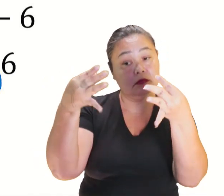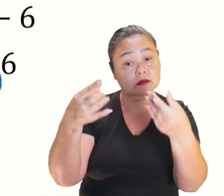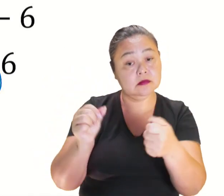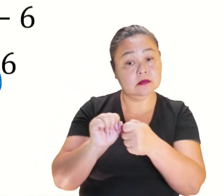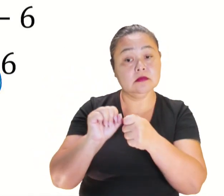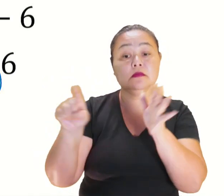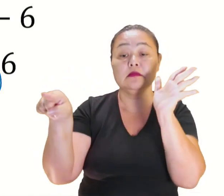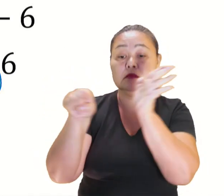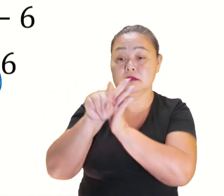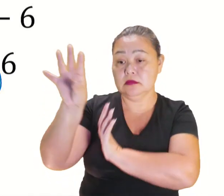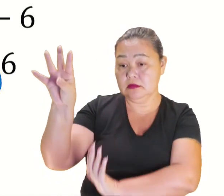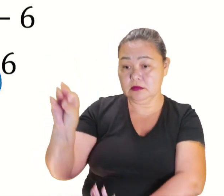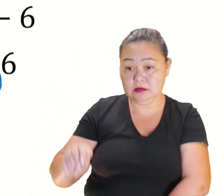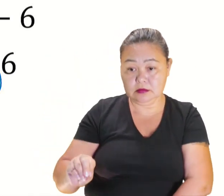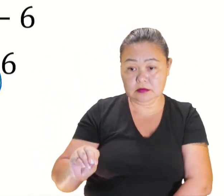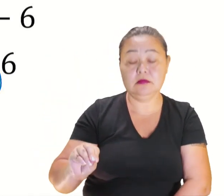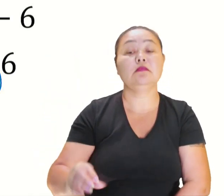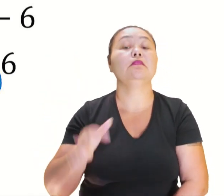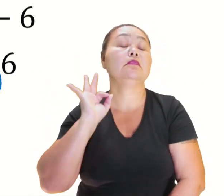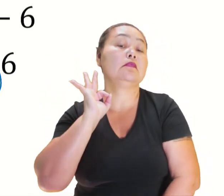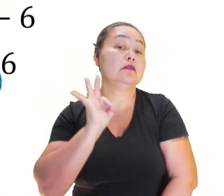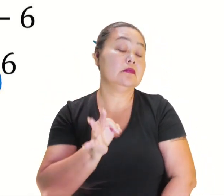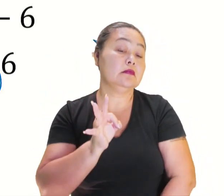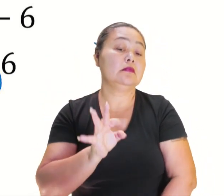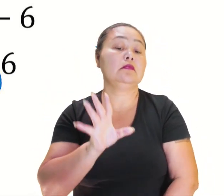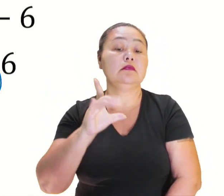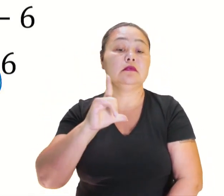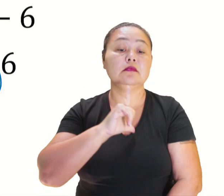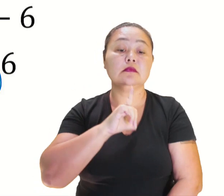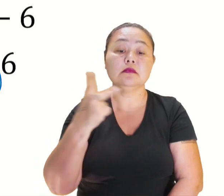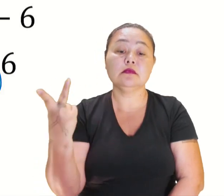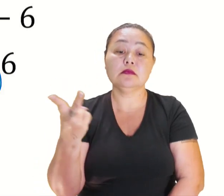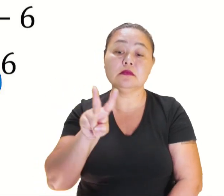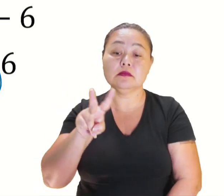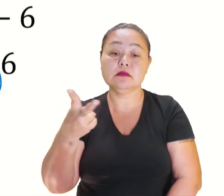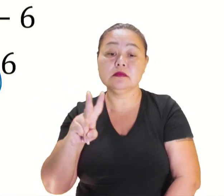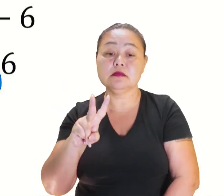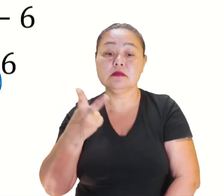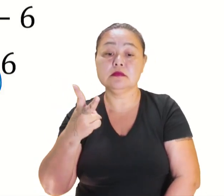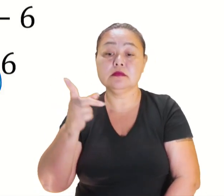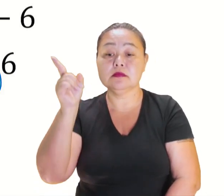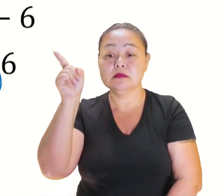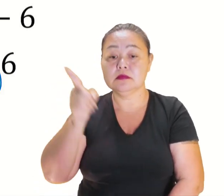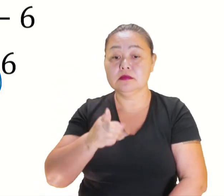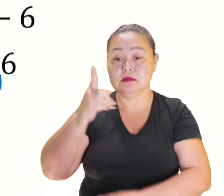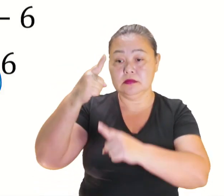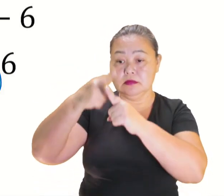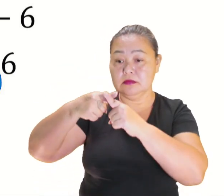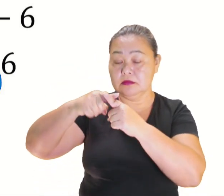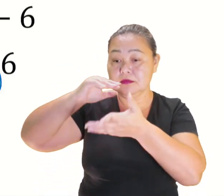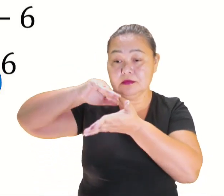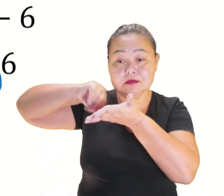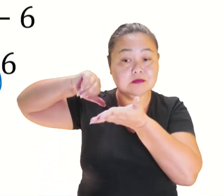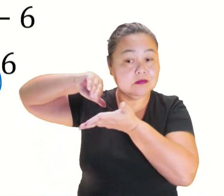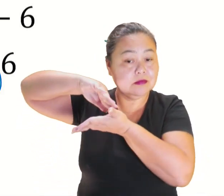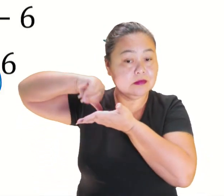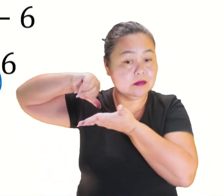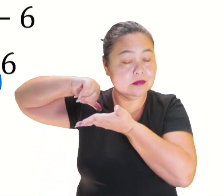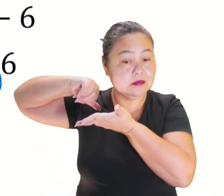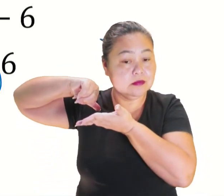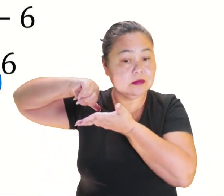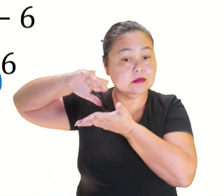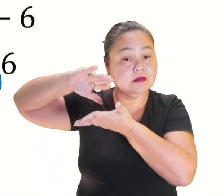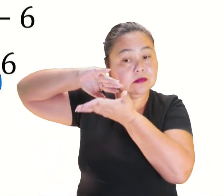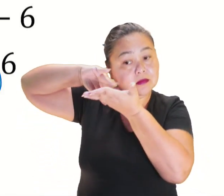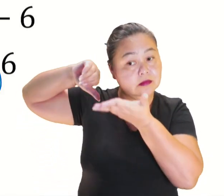O menos 6 repete aqui. Certo? Beleza. Temos valores opostos, podemos eliminar, né? Verdade. Olha lá, dá